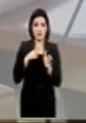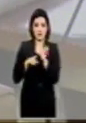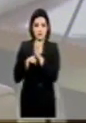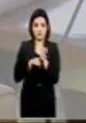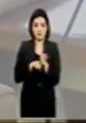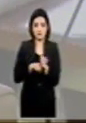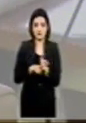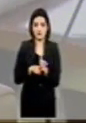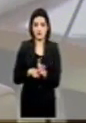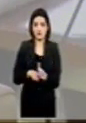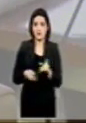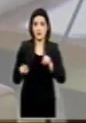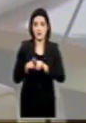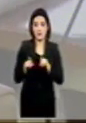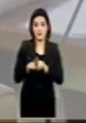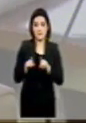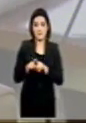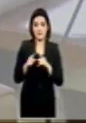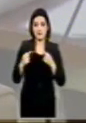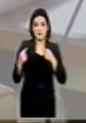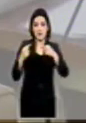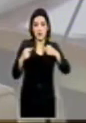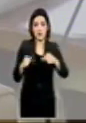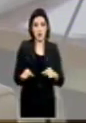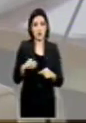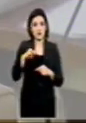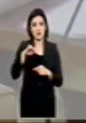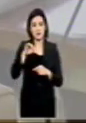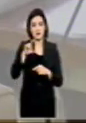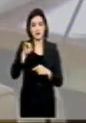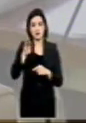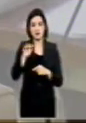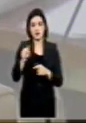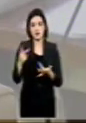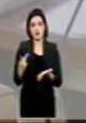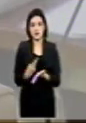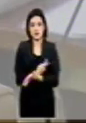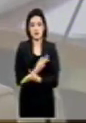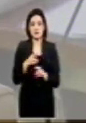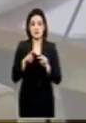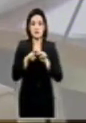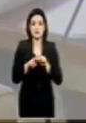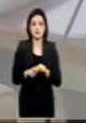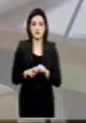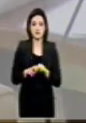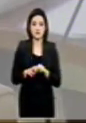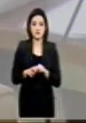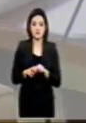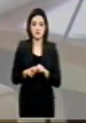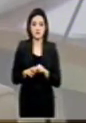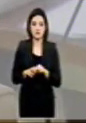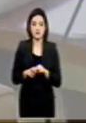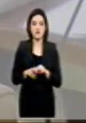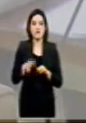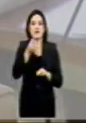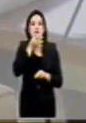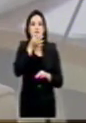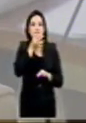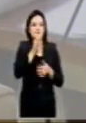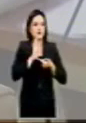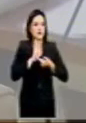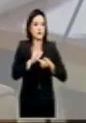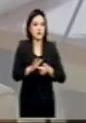como tais contramedidas teriam sido realizadas mediante expedientes que sugerem contrariedade em relação